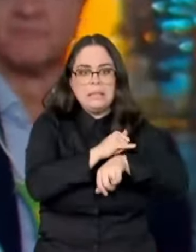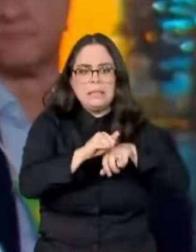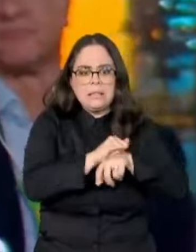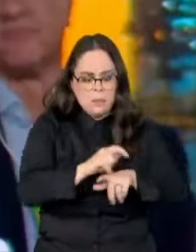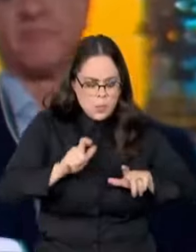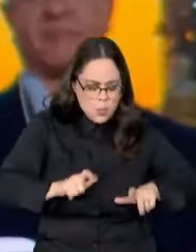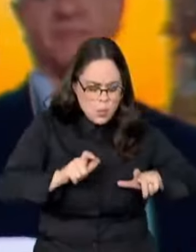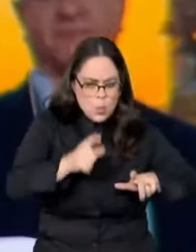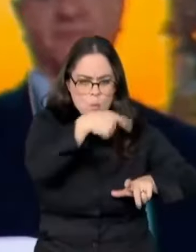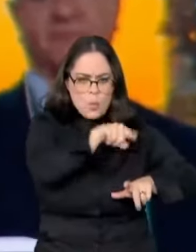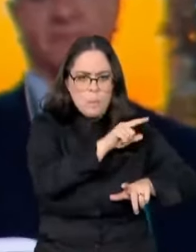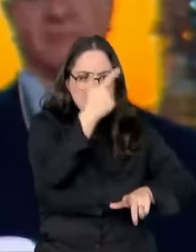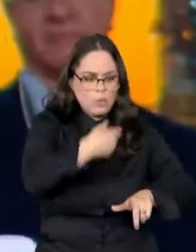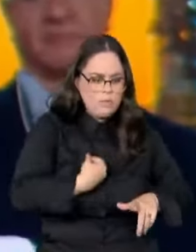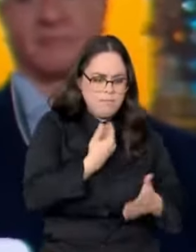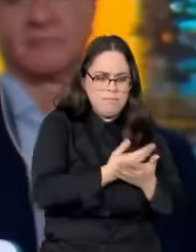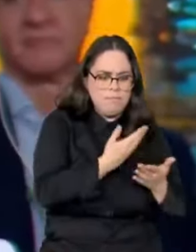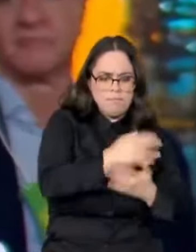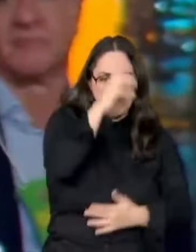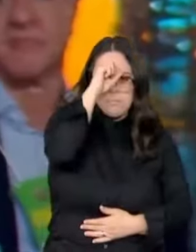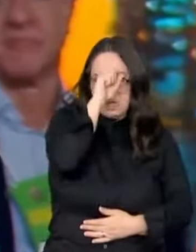aonde é que essas pessoas estudaram?